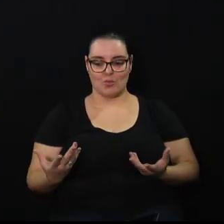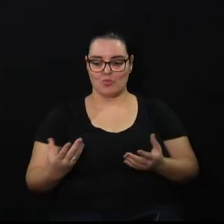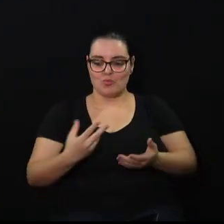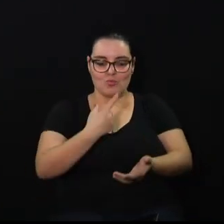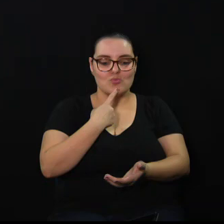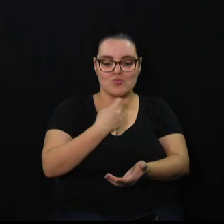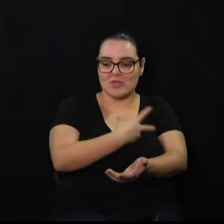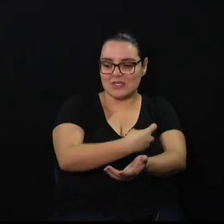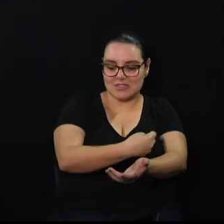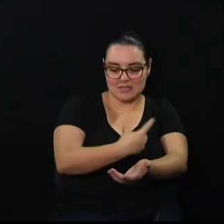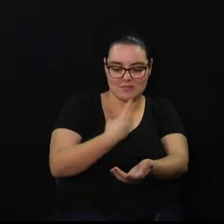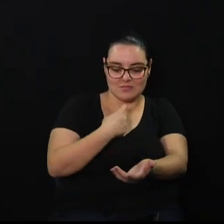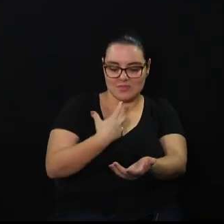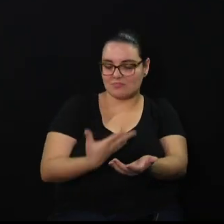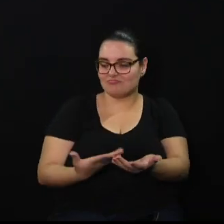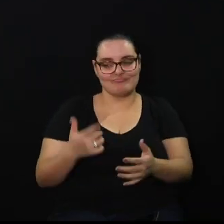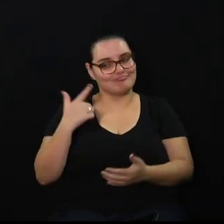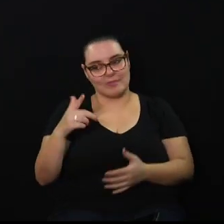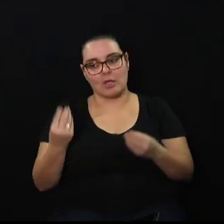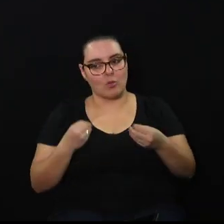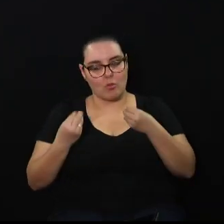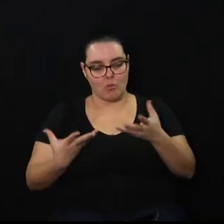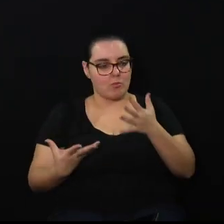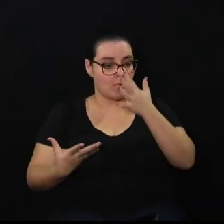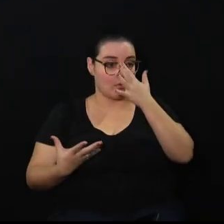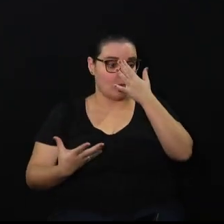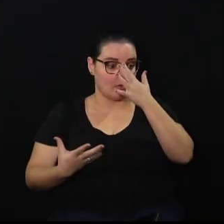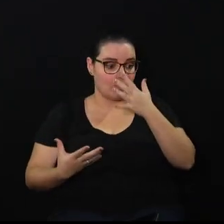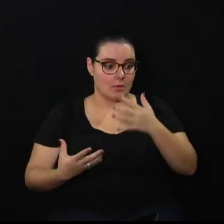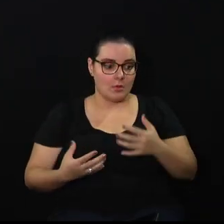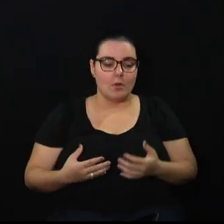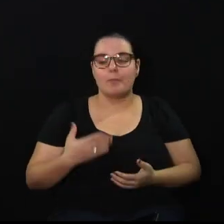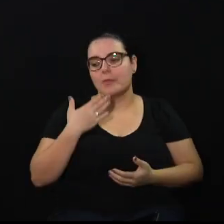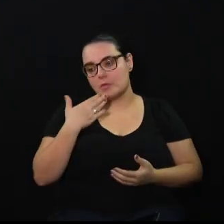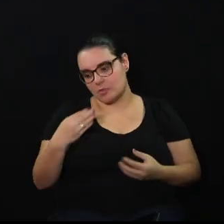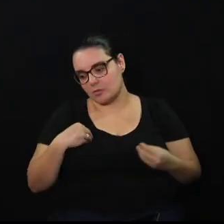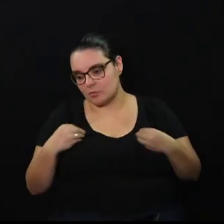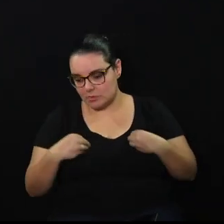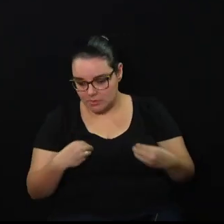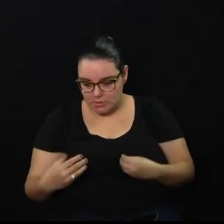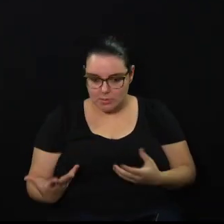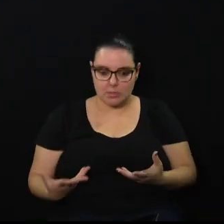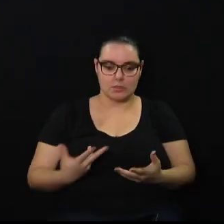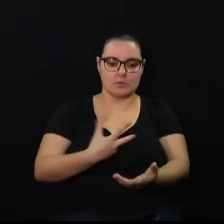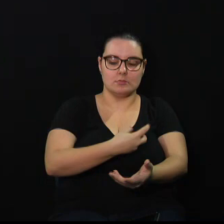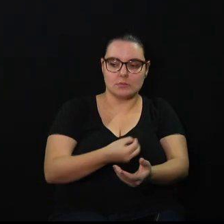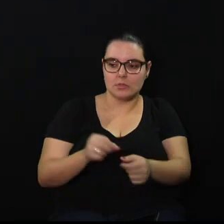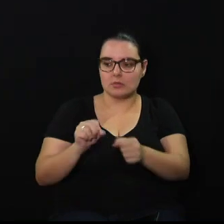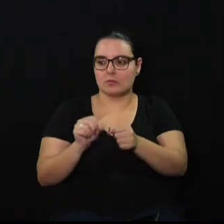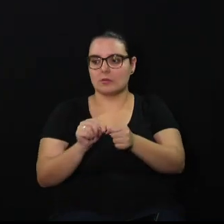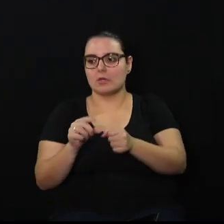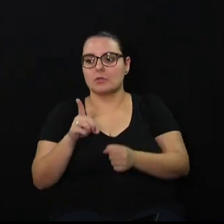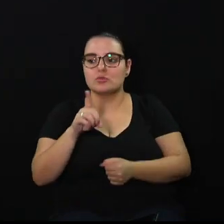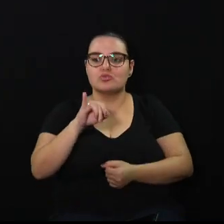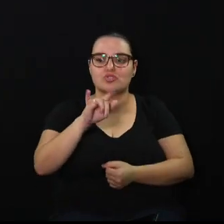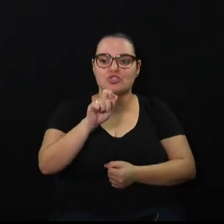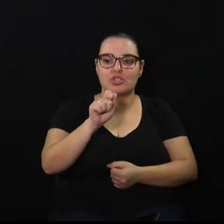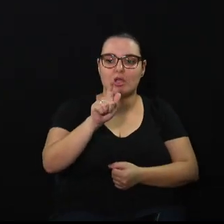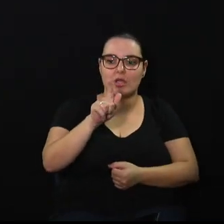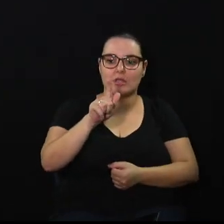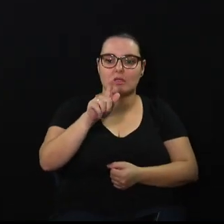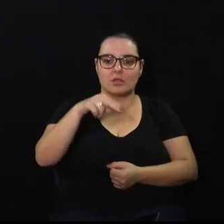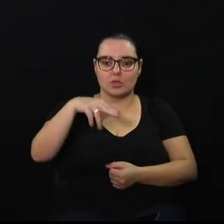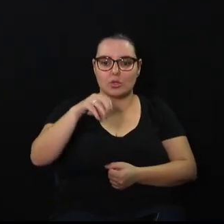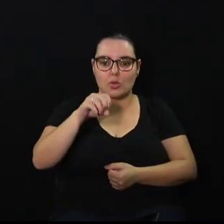evidencia o autismo é o que a gente faz a pedir uma série de exames que faz um diagnóstico é diferencial com